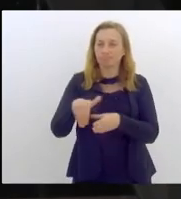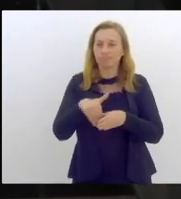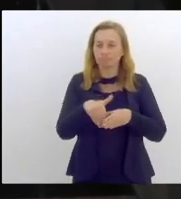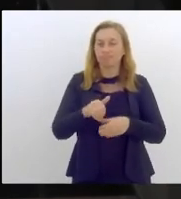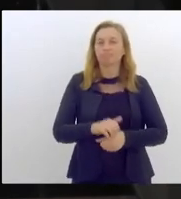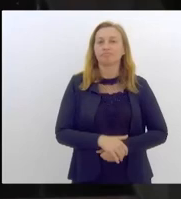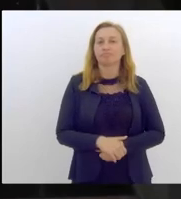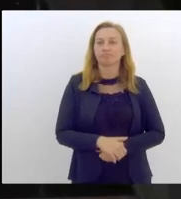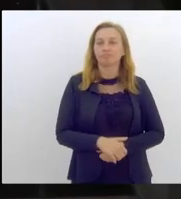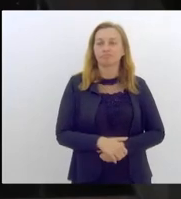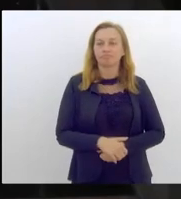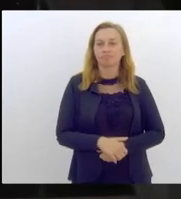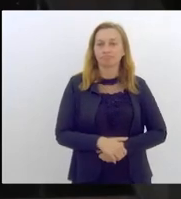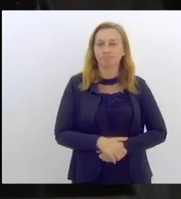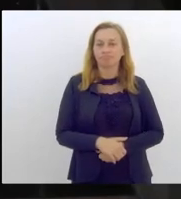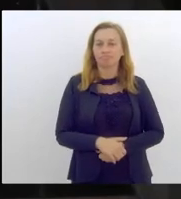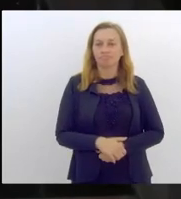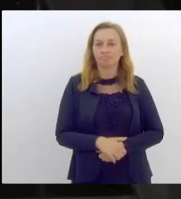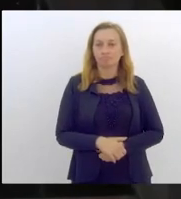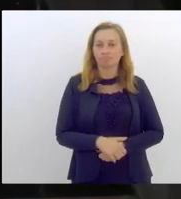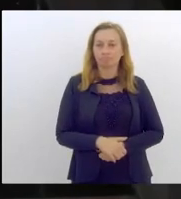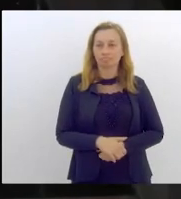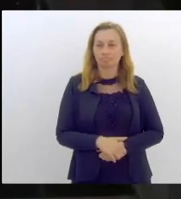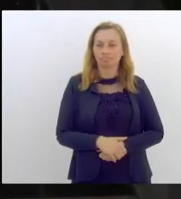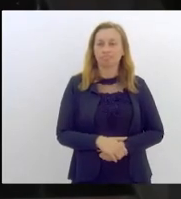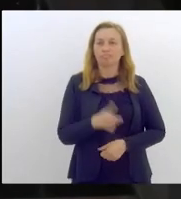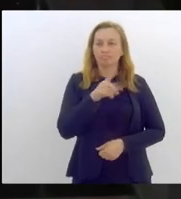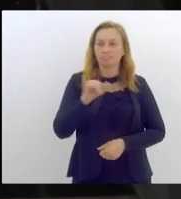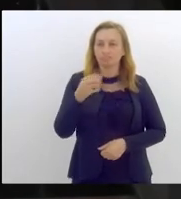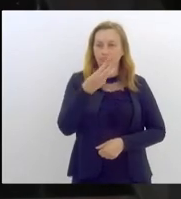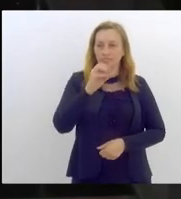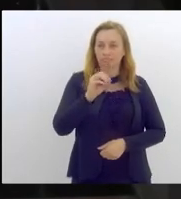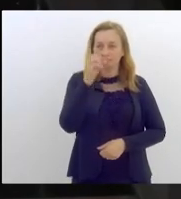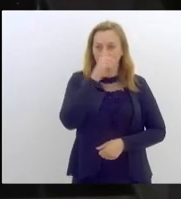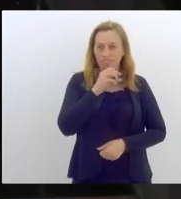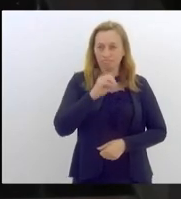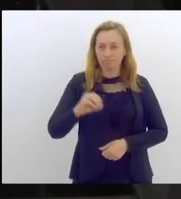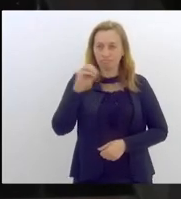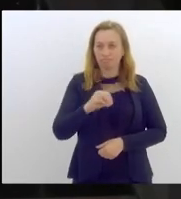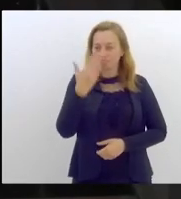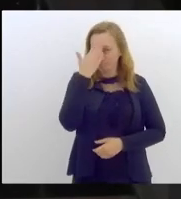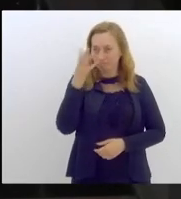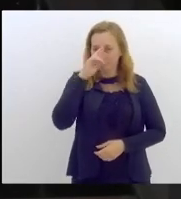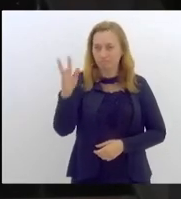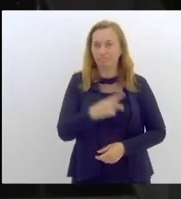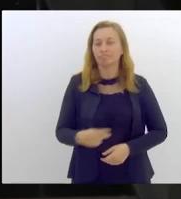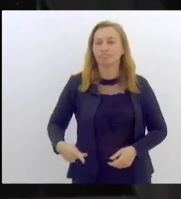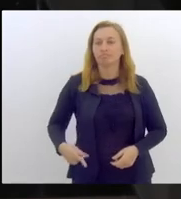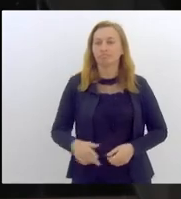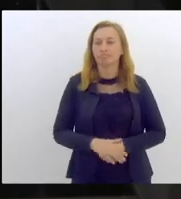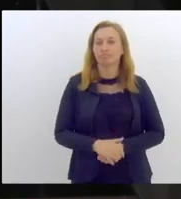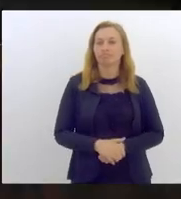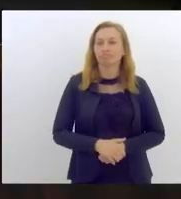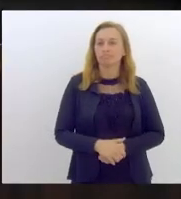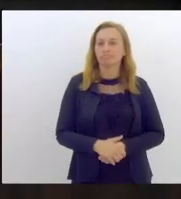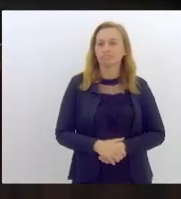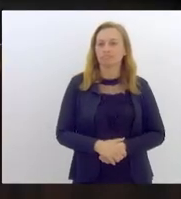possa exercer o seu direito de voto no dia 30 de Outubro muito obrigada senhora presidente